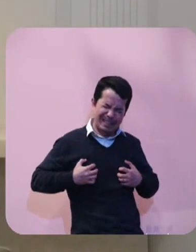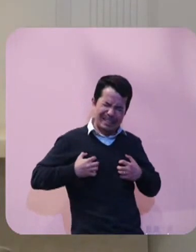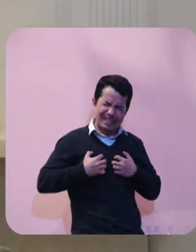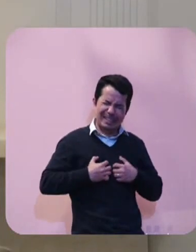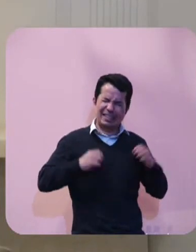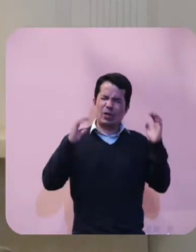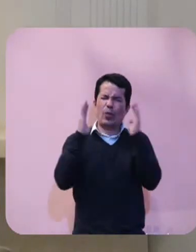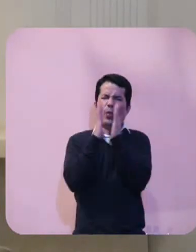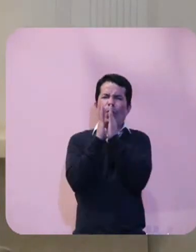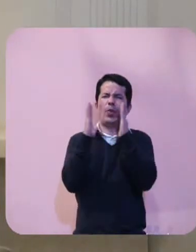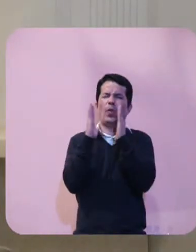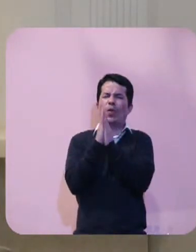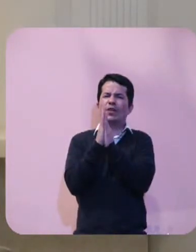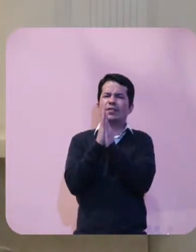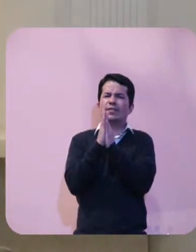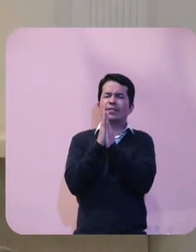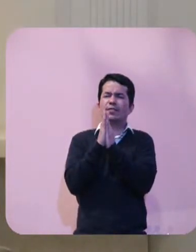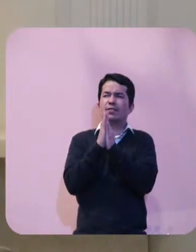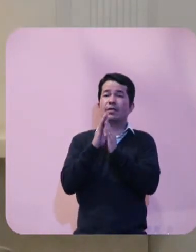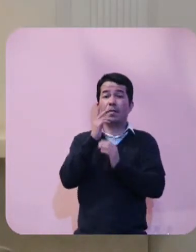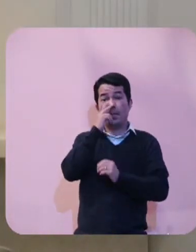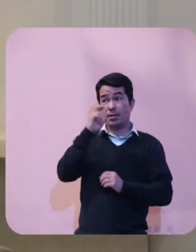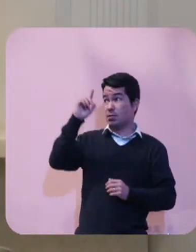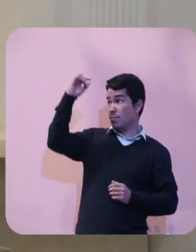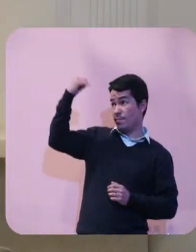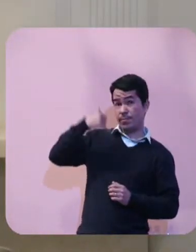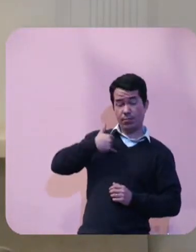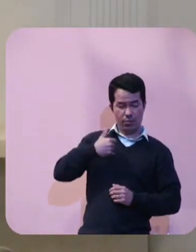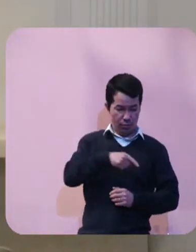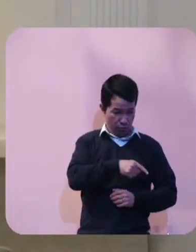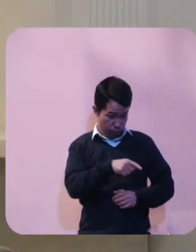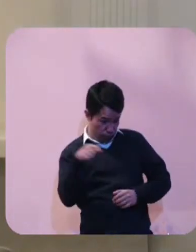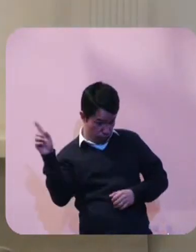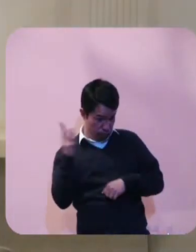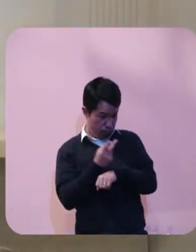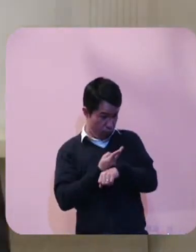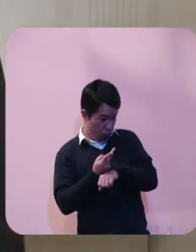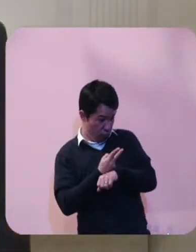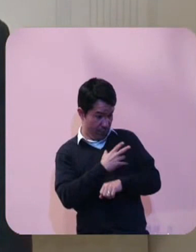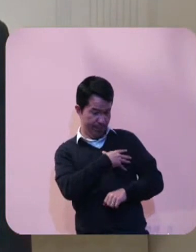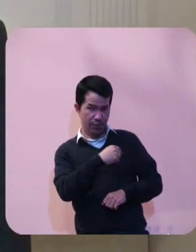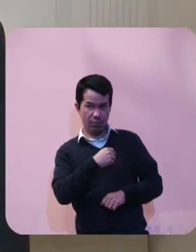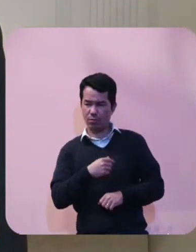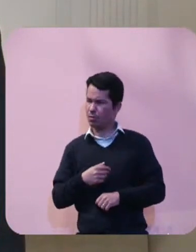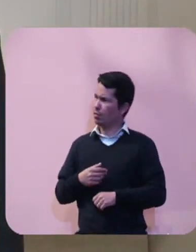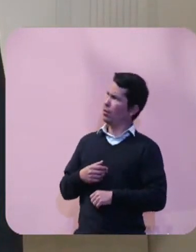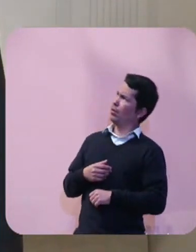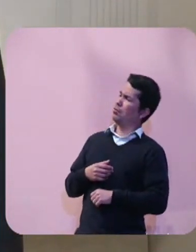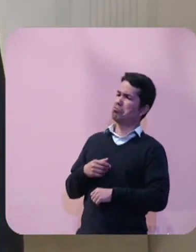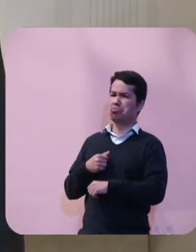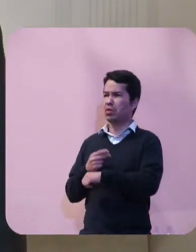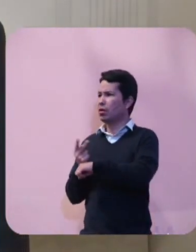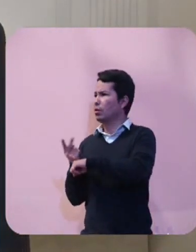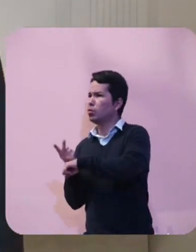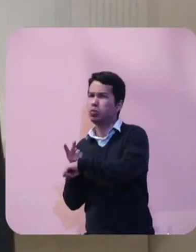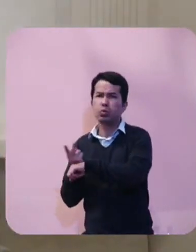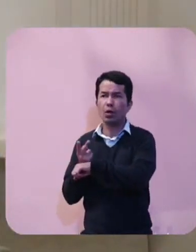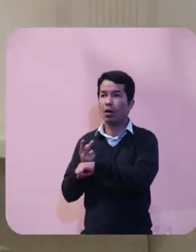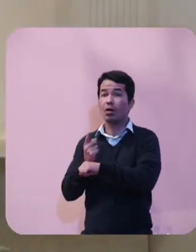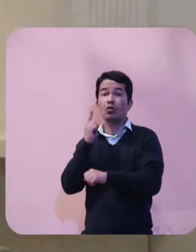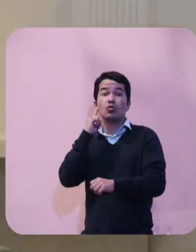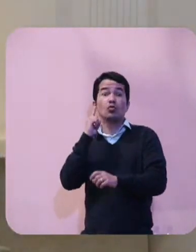de orar, decidiu procurar o seu filho. Conseguiu o telefone dele e ligou para o